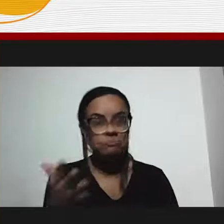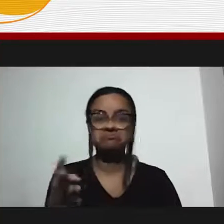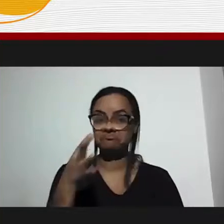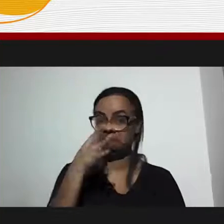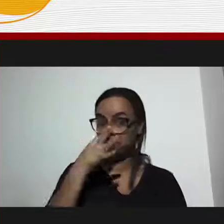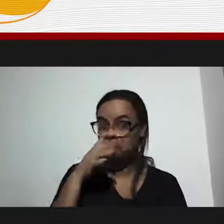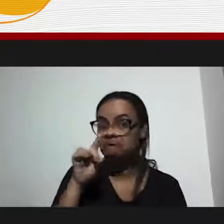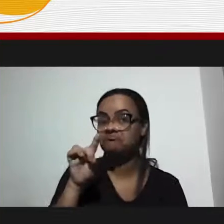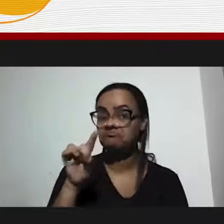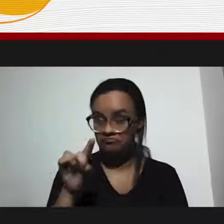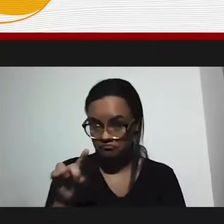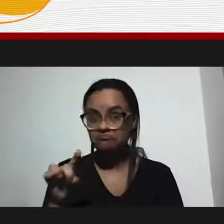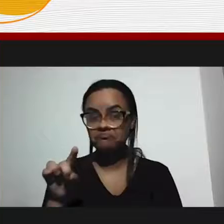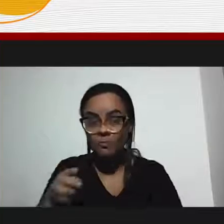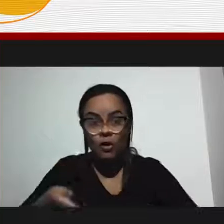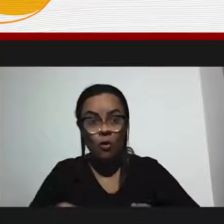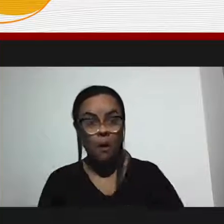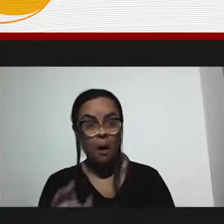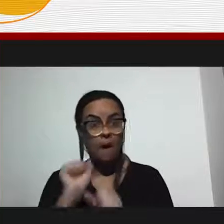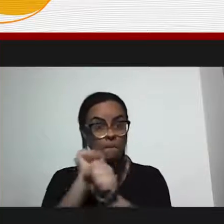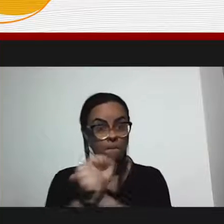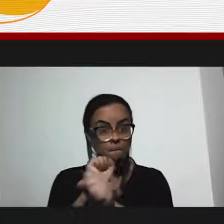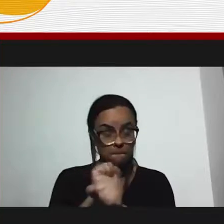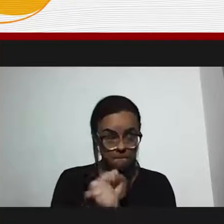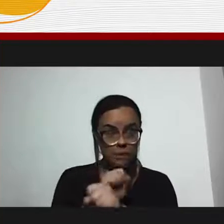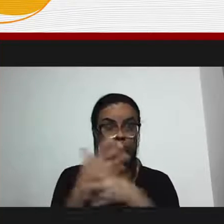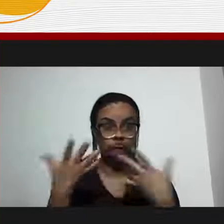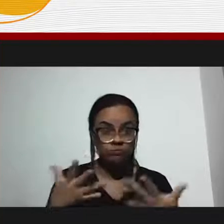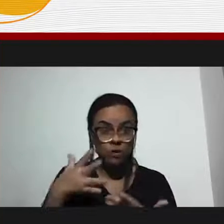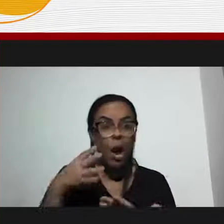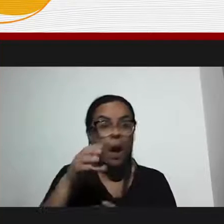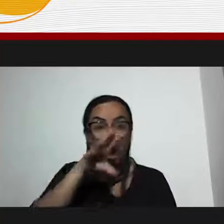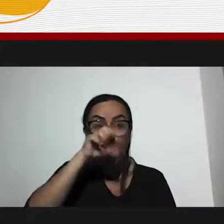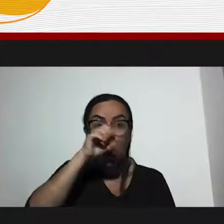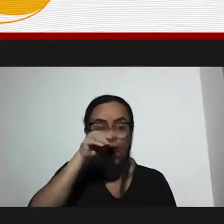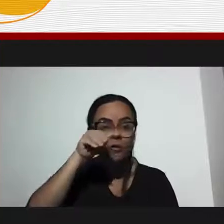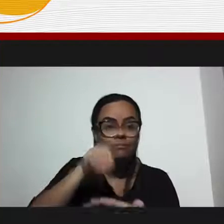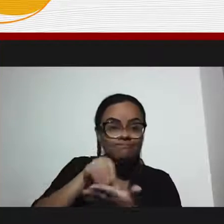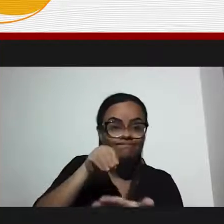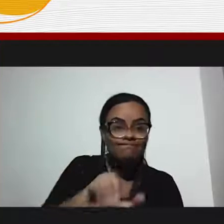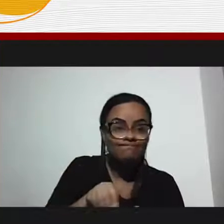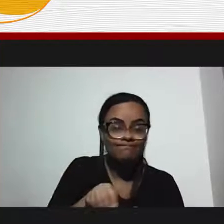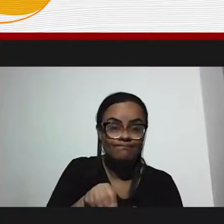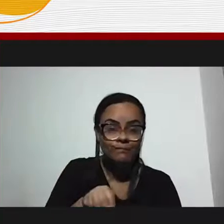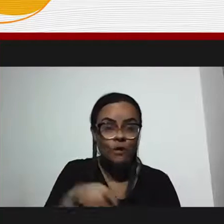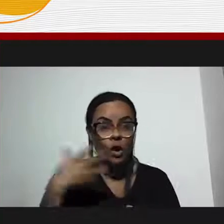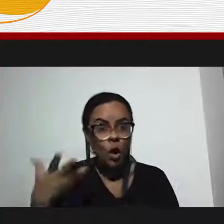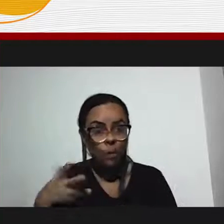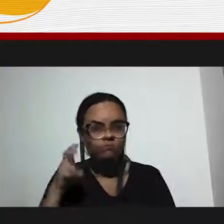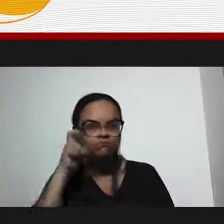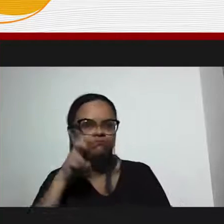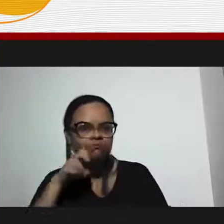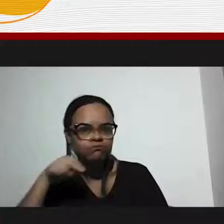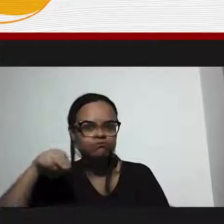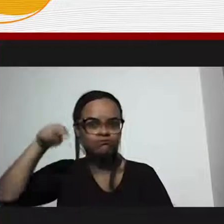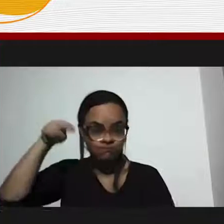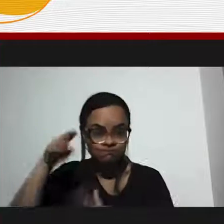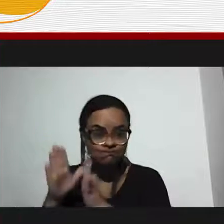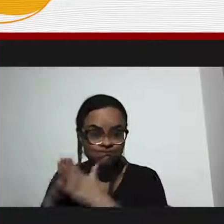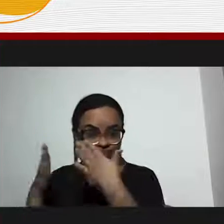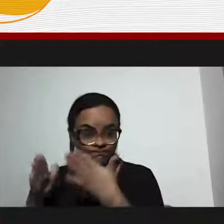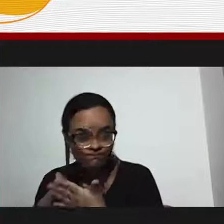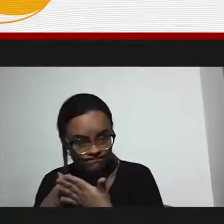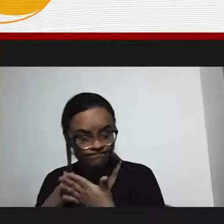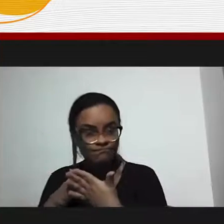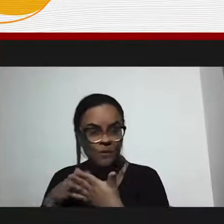o Clodoaldo nasceu com uma paralisia cerebral, falta de oxigenação durante o parto, nasceu em Natal, no Rio Grande do Norte,